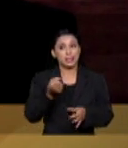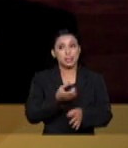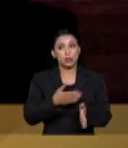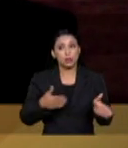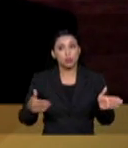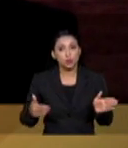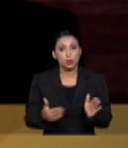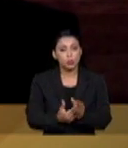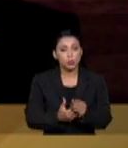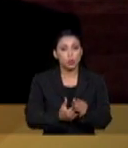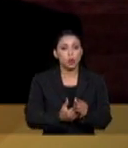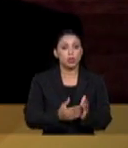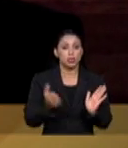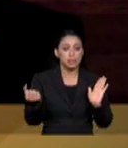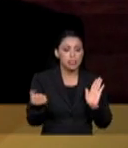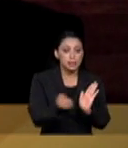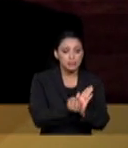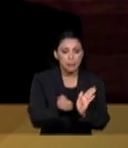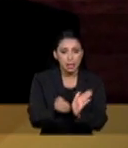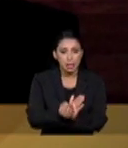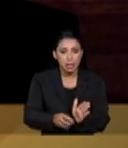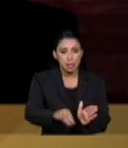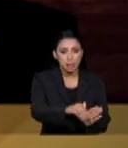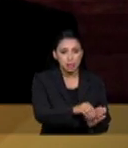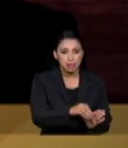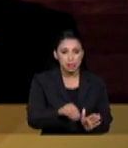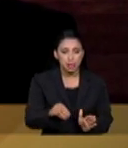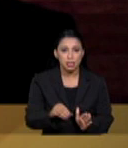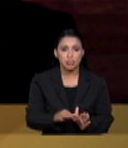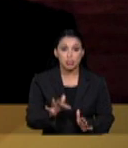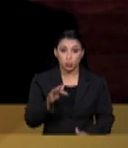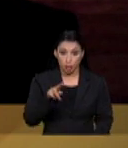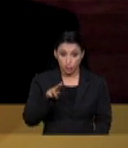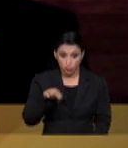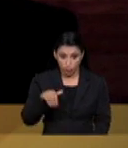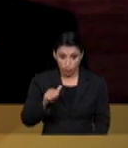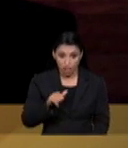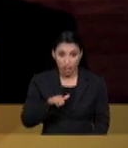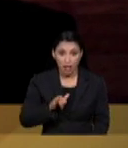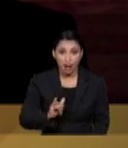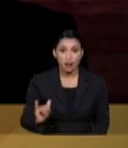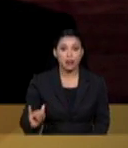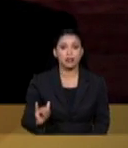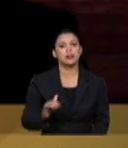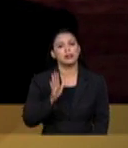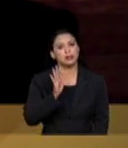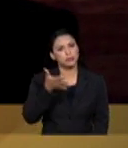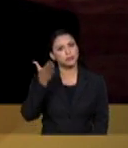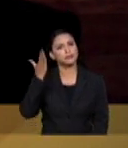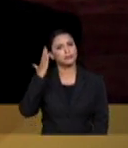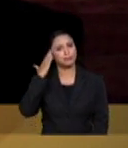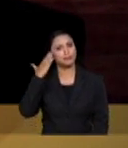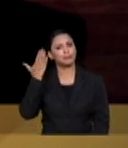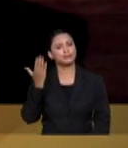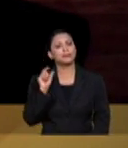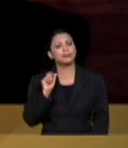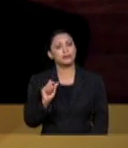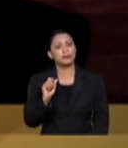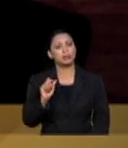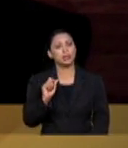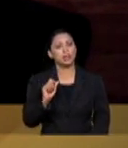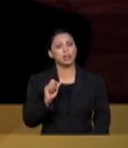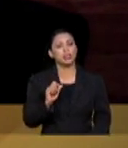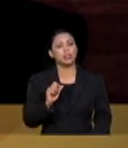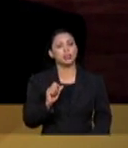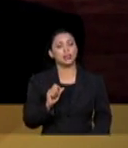os procedimentos demarcatórios em trâmite perante a Funai a toda evidência peças demandas